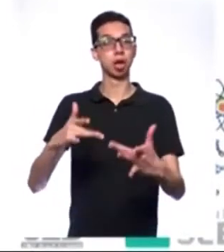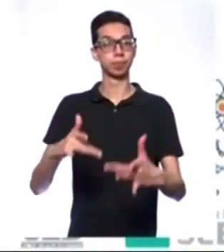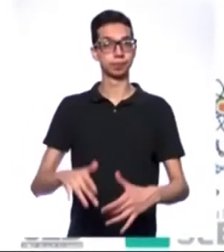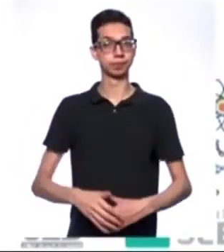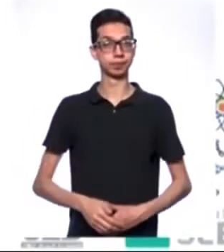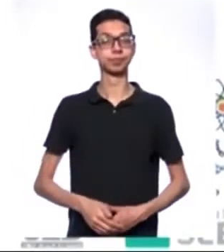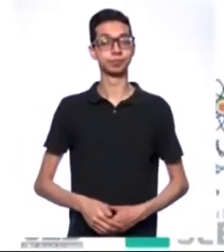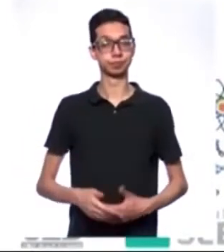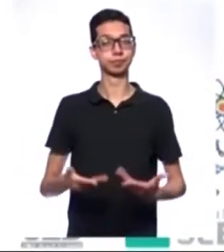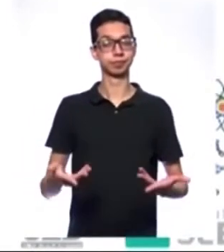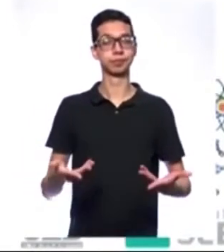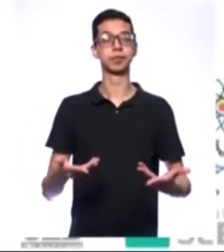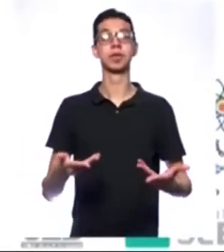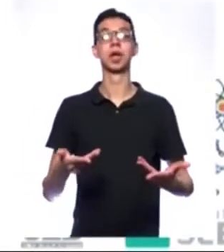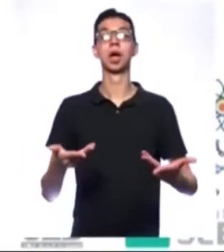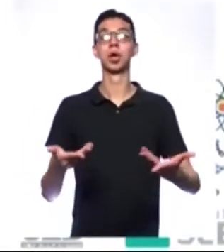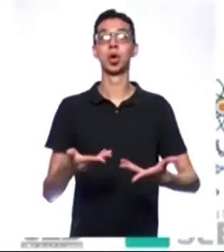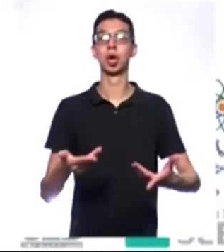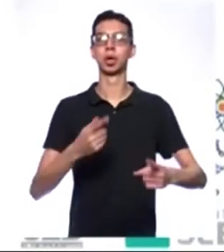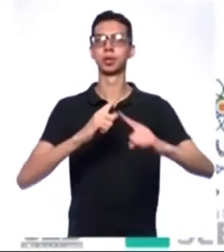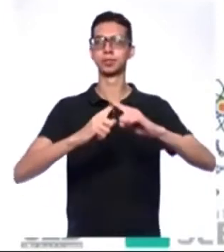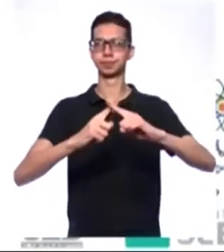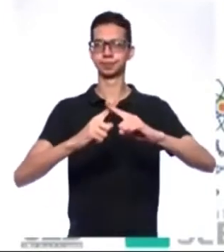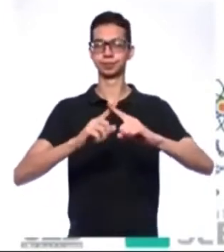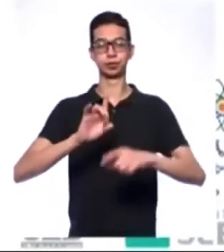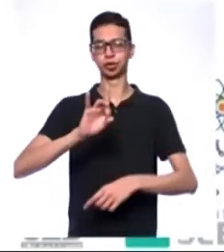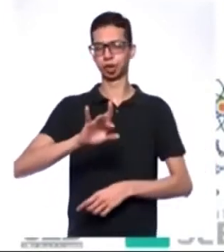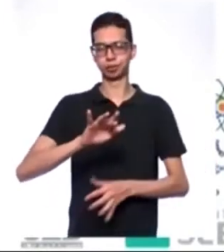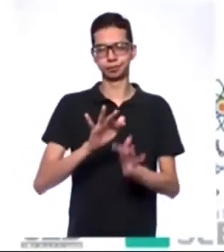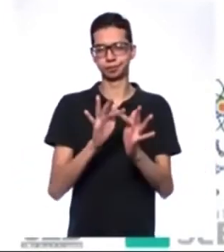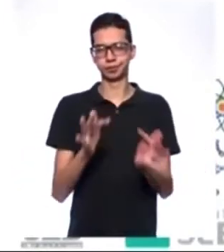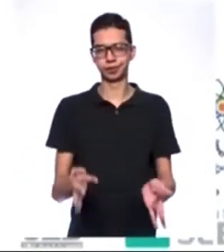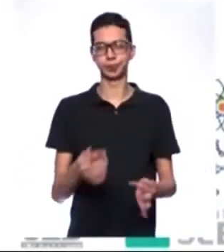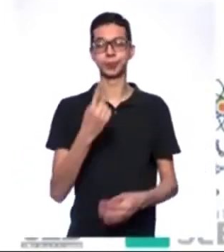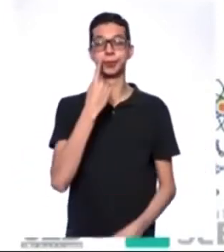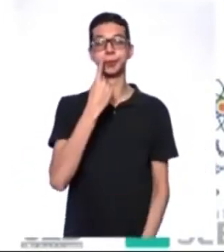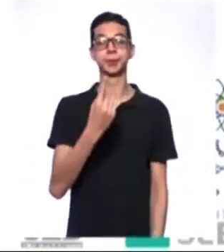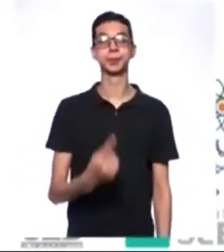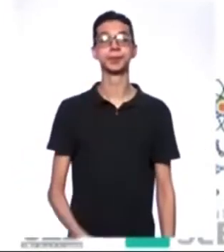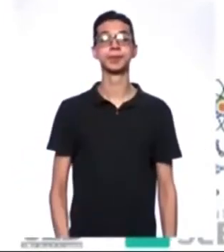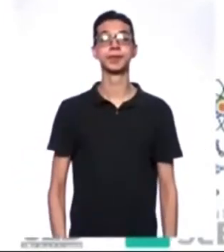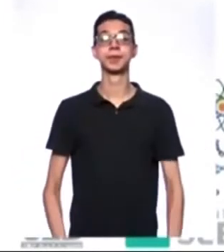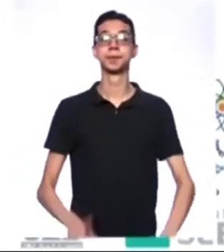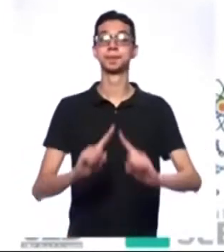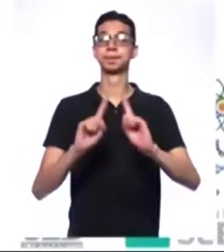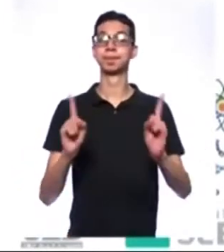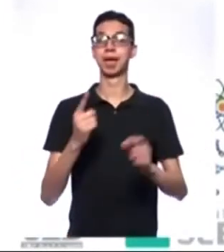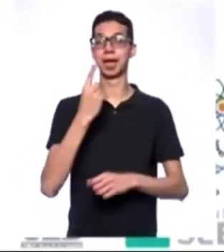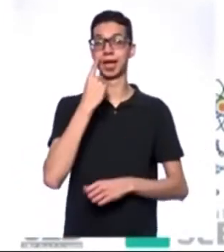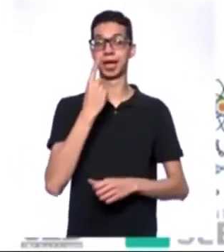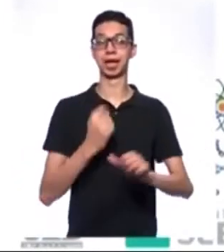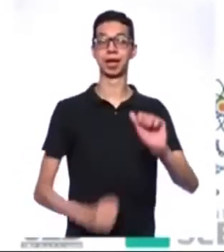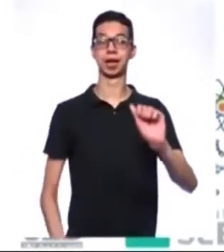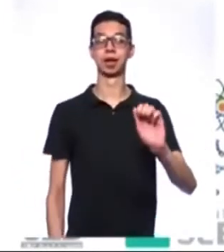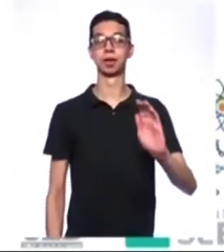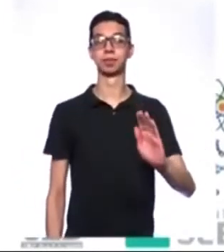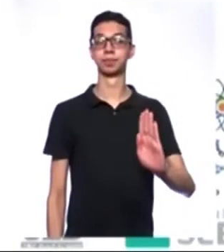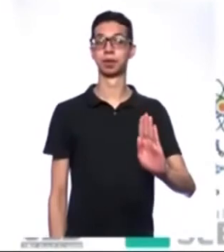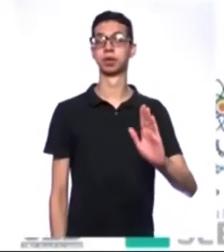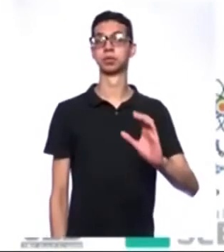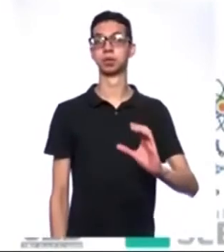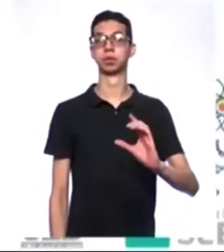pessoal e essa multiplicação agora as alternativas elas não estão muito legais né olhando para as alternativas